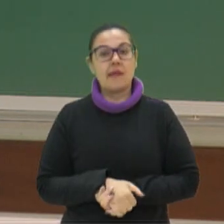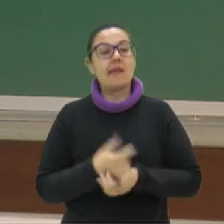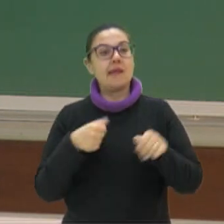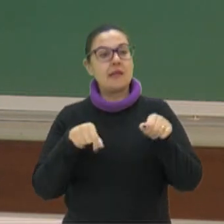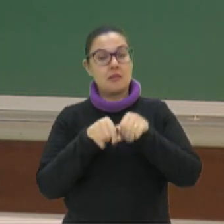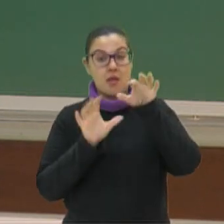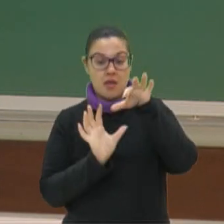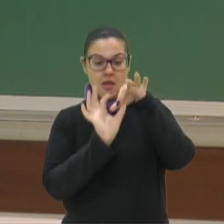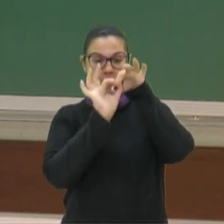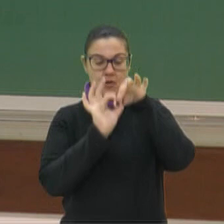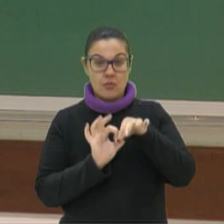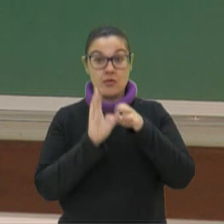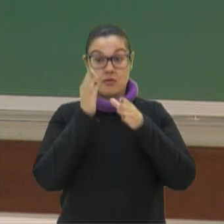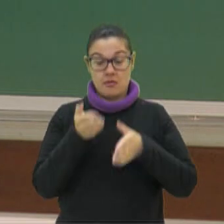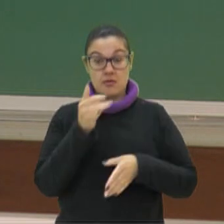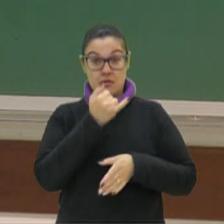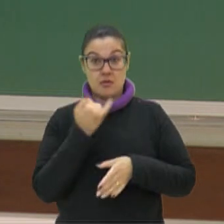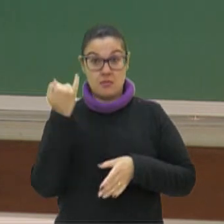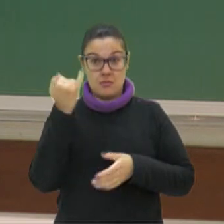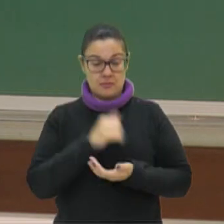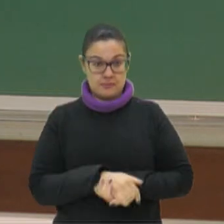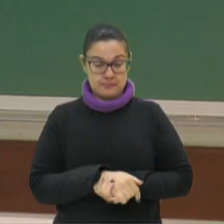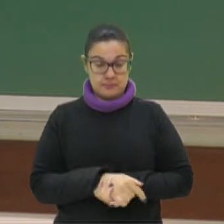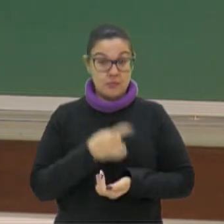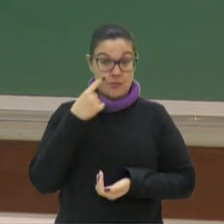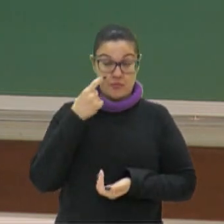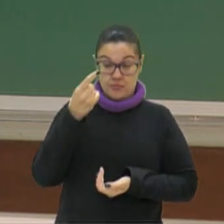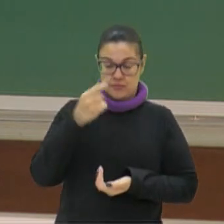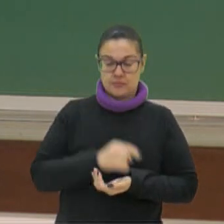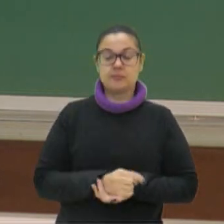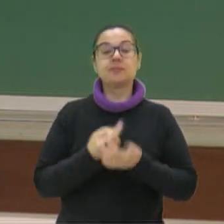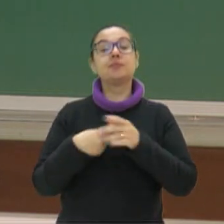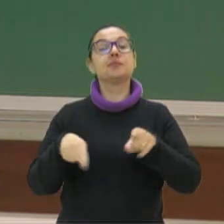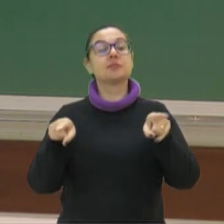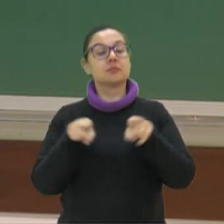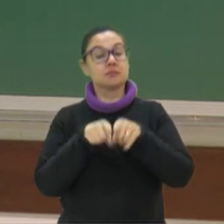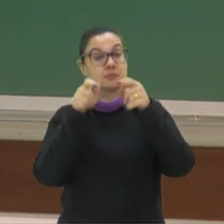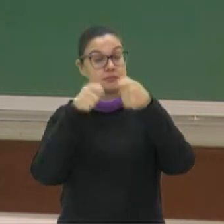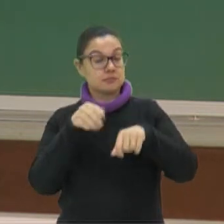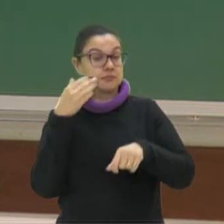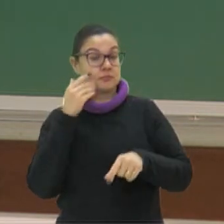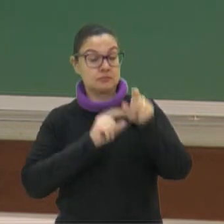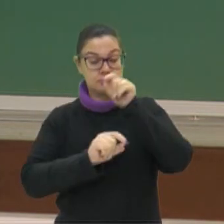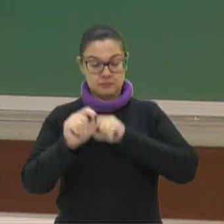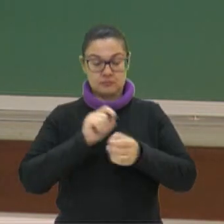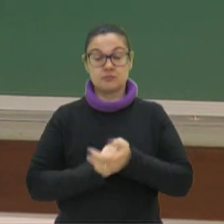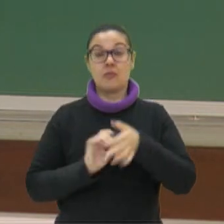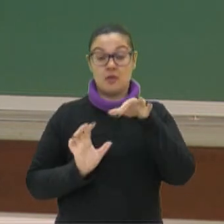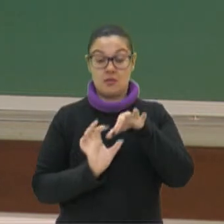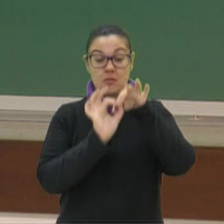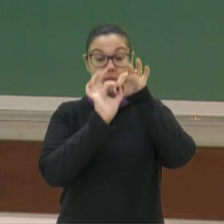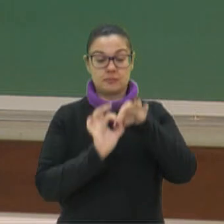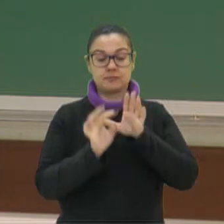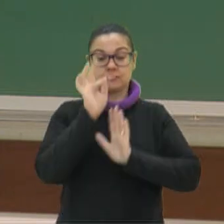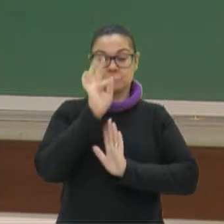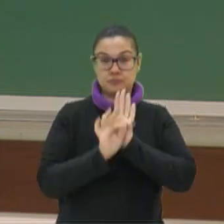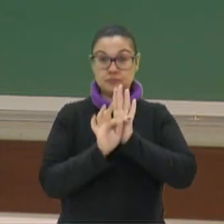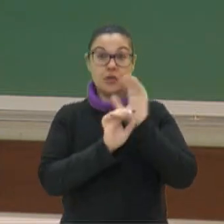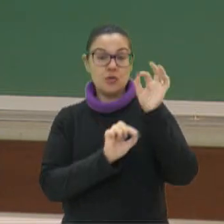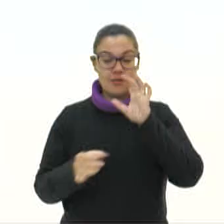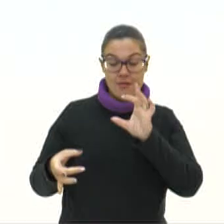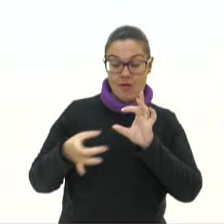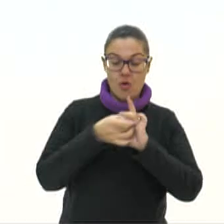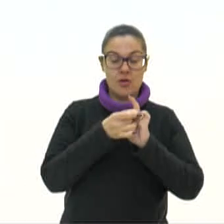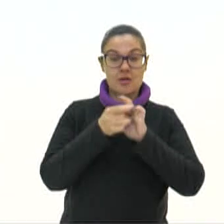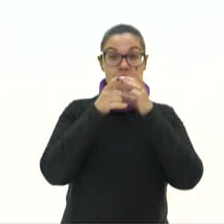da coesão é muito importante. Então vejam só, você também precisa saber que a coesão textual é a conexão